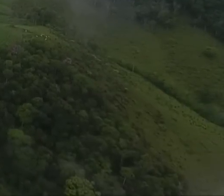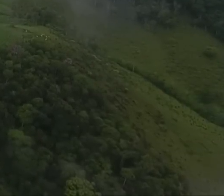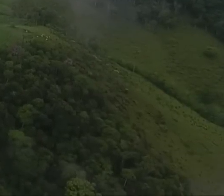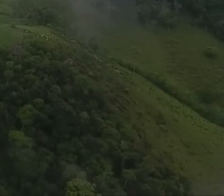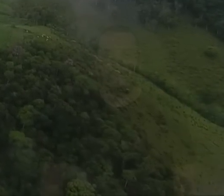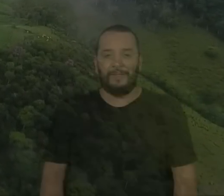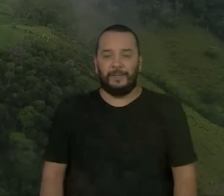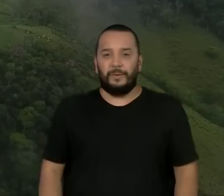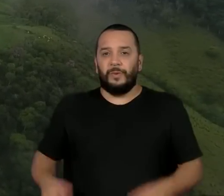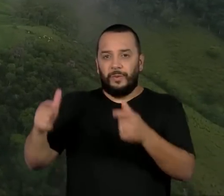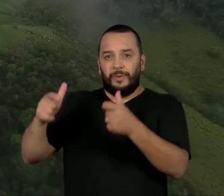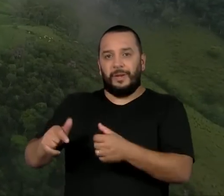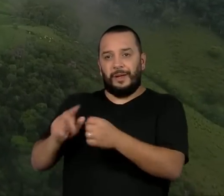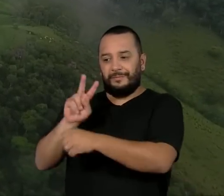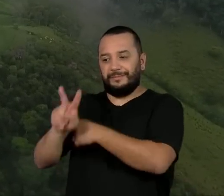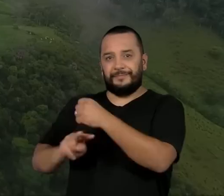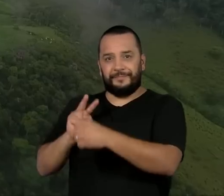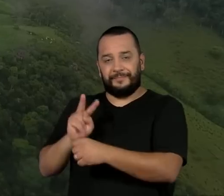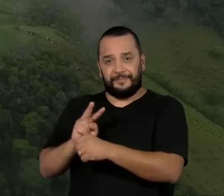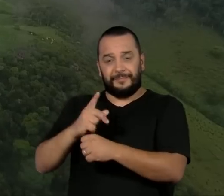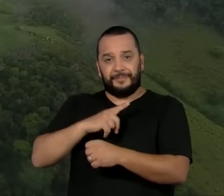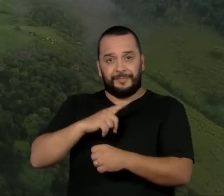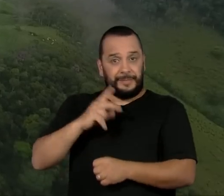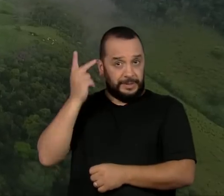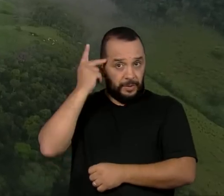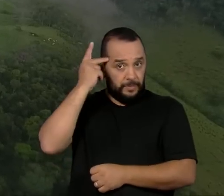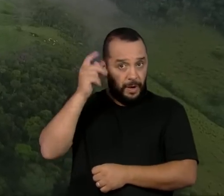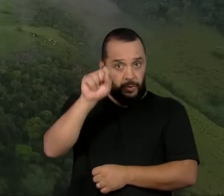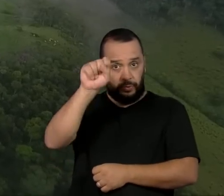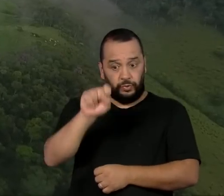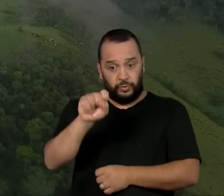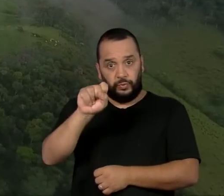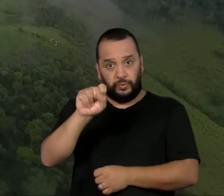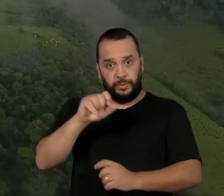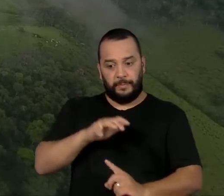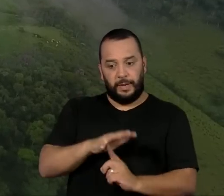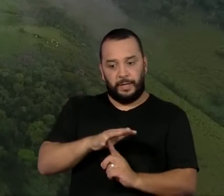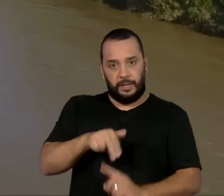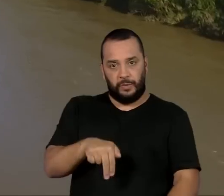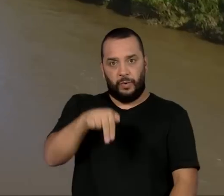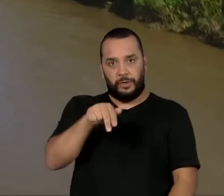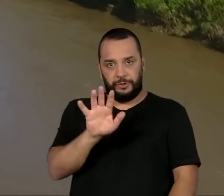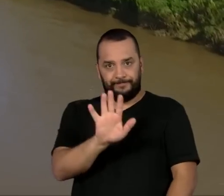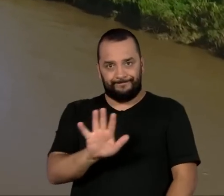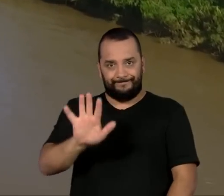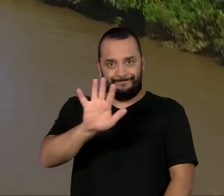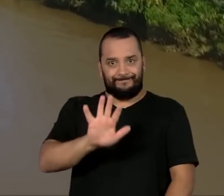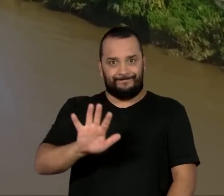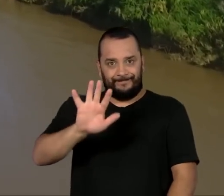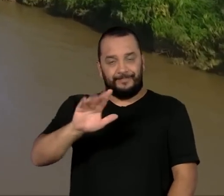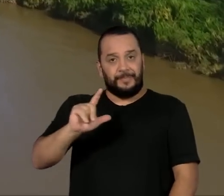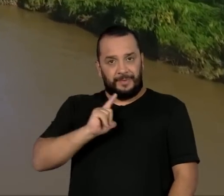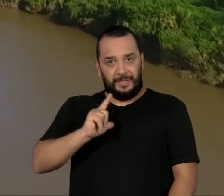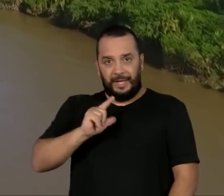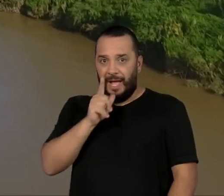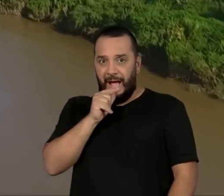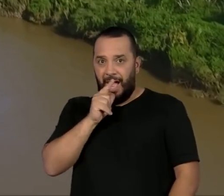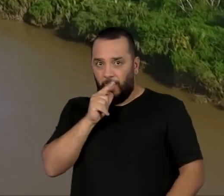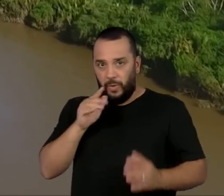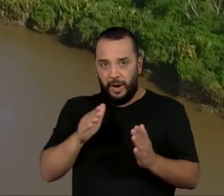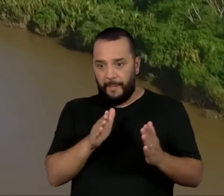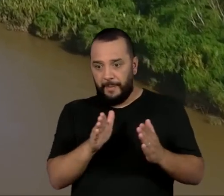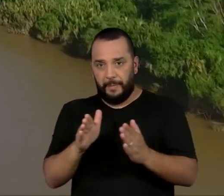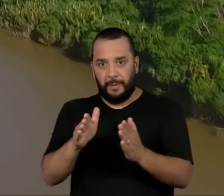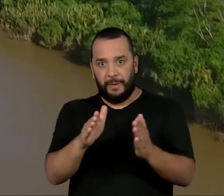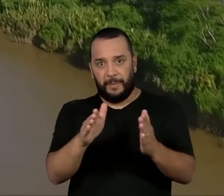O Vale do Ribeira se estende pelo sul do estado de São Paulo e norte do Paraná. É a área da bacia hidrográfica